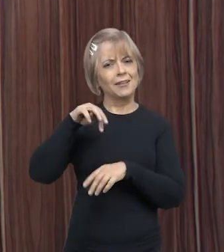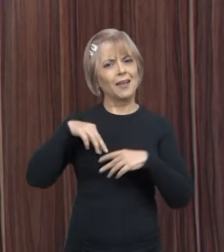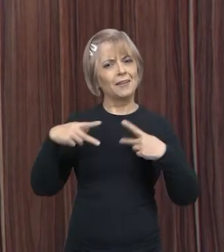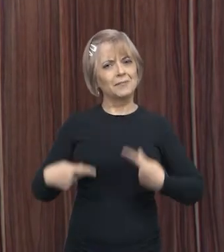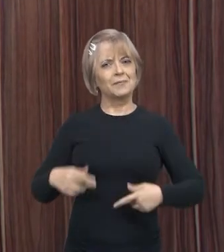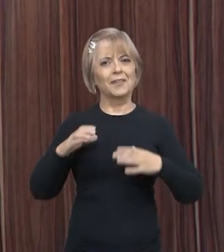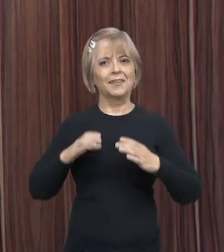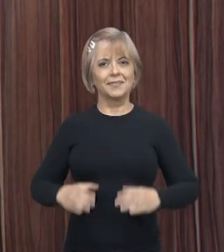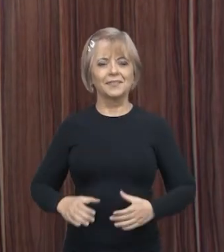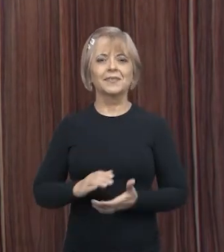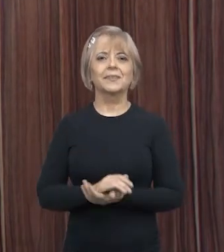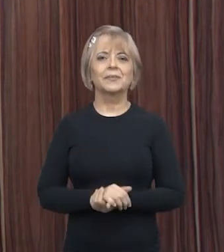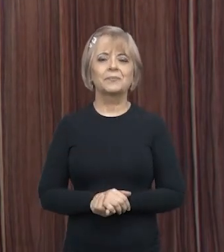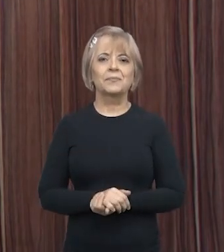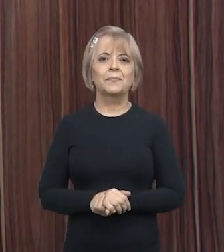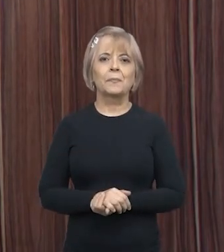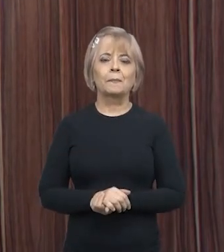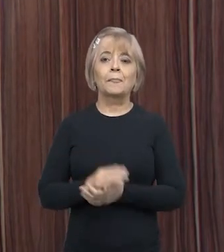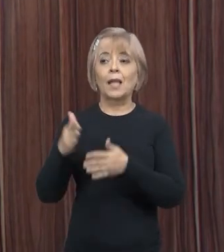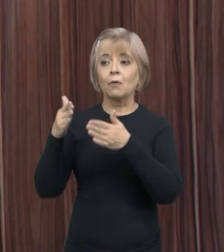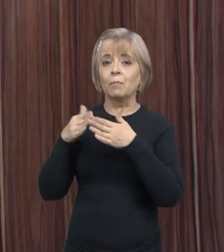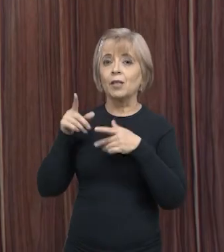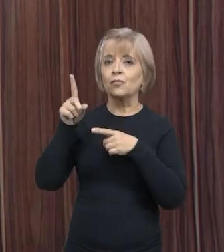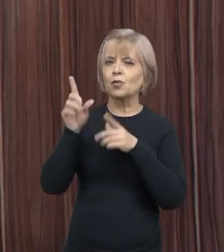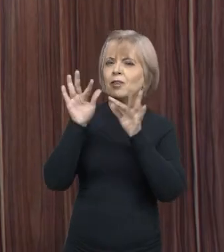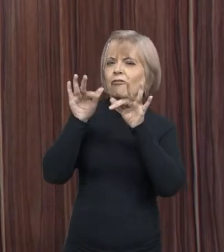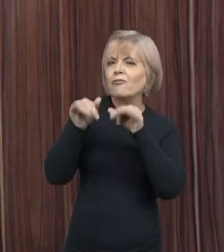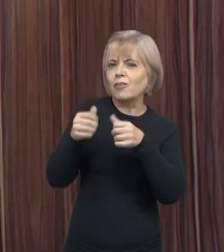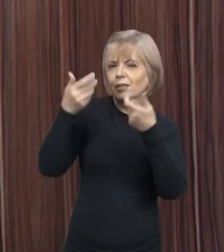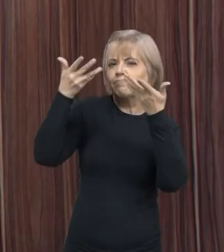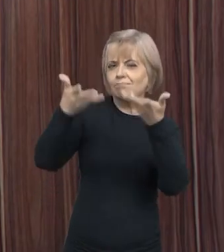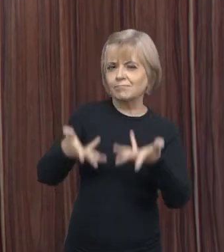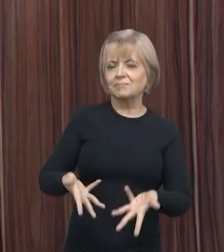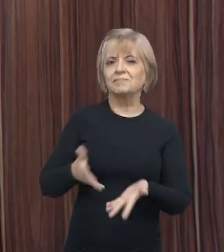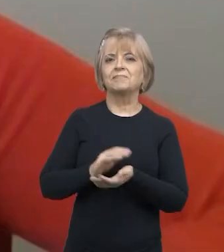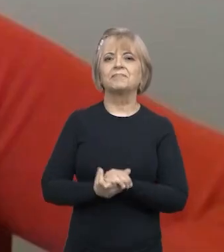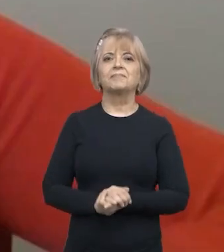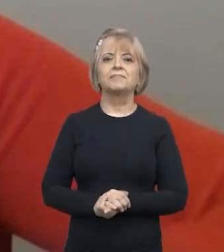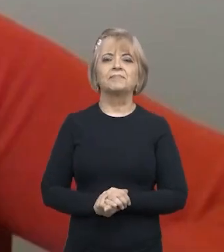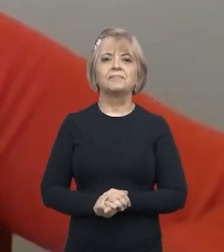MP Cidadão. Eu peço que a senhora faça as considerações finais.